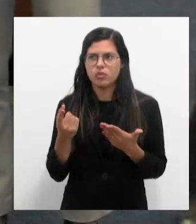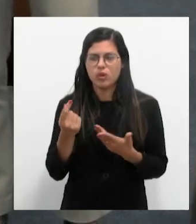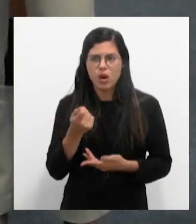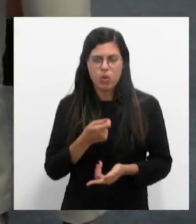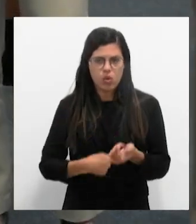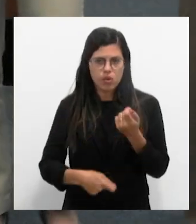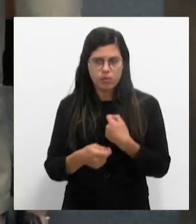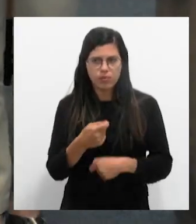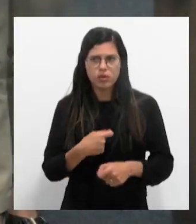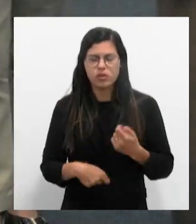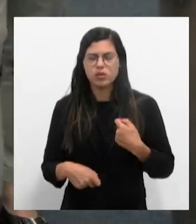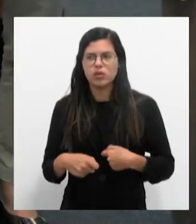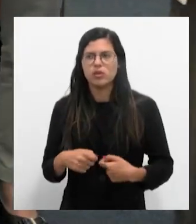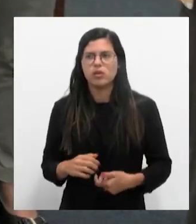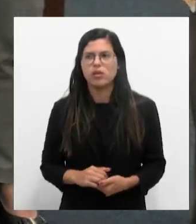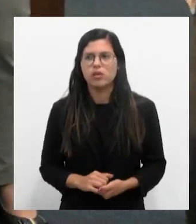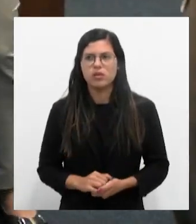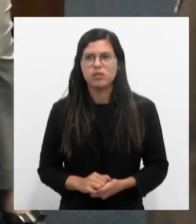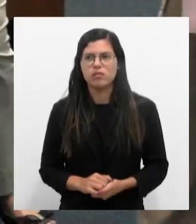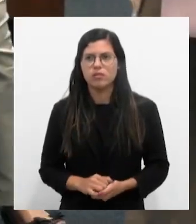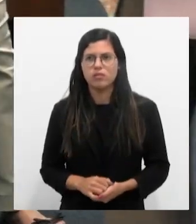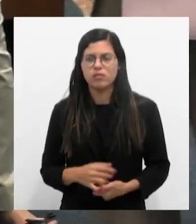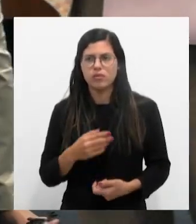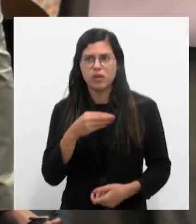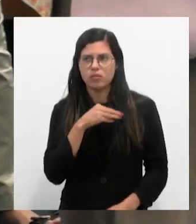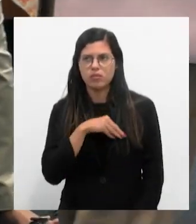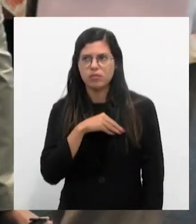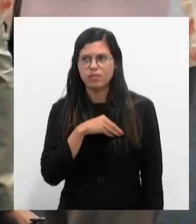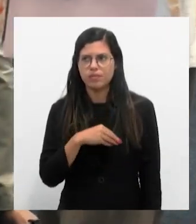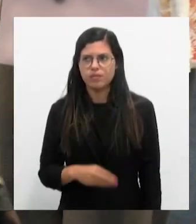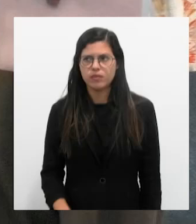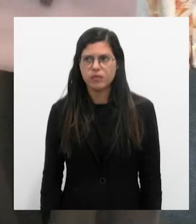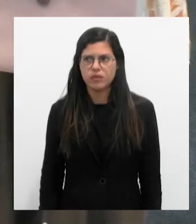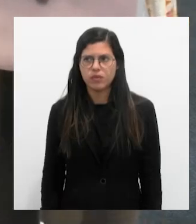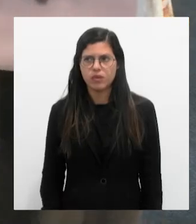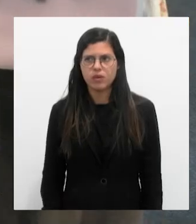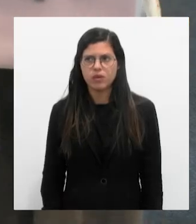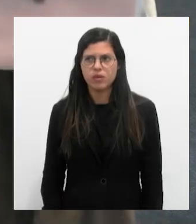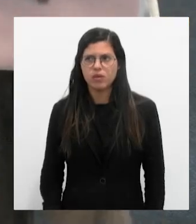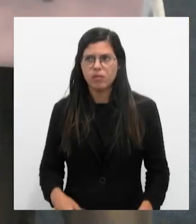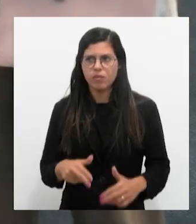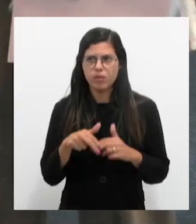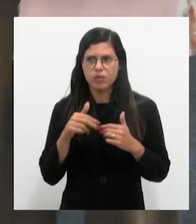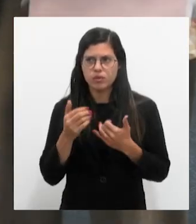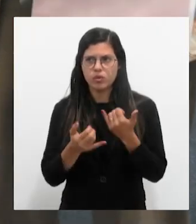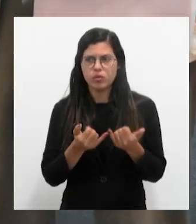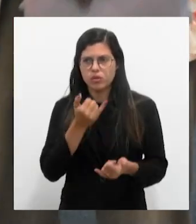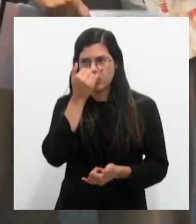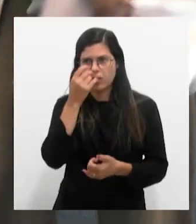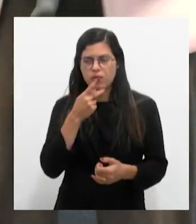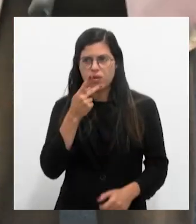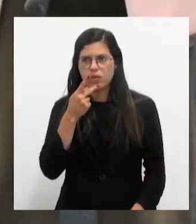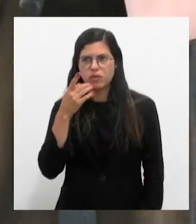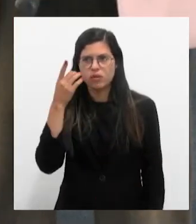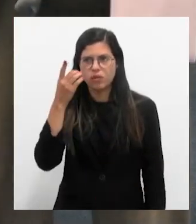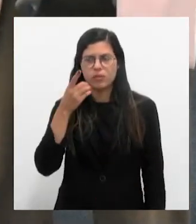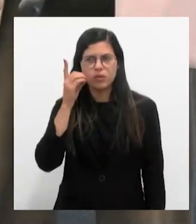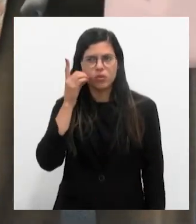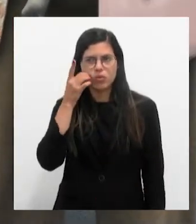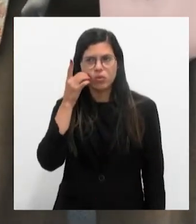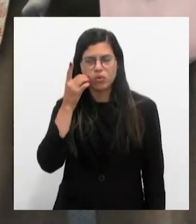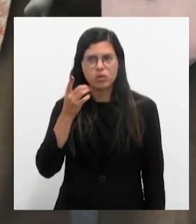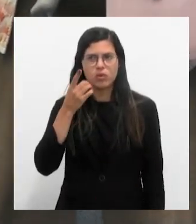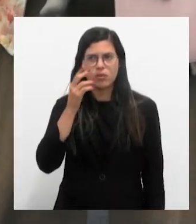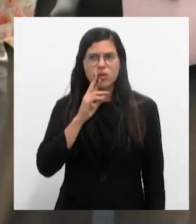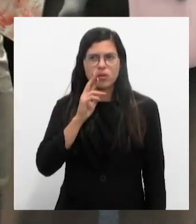economias, da sua renda, nesses jogos de azar. E falar com o deputado Douglas, com o deputado Amorim, que eu